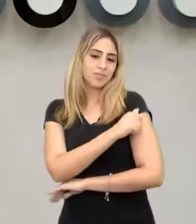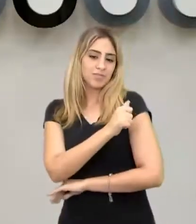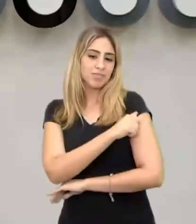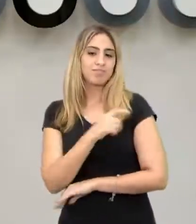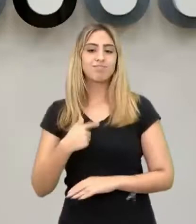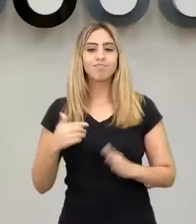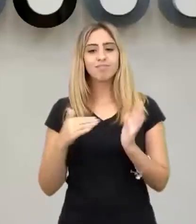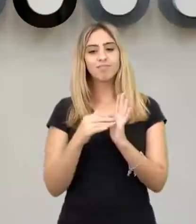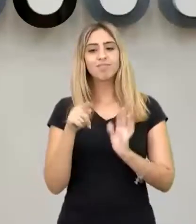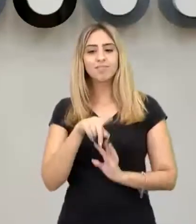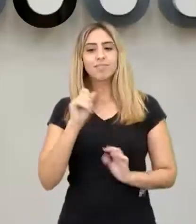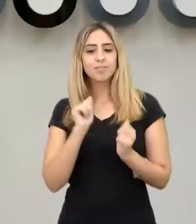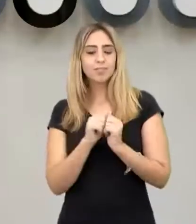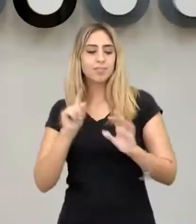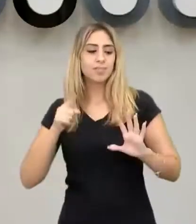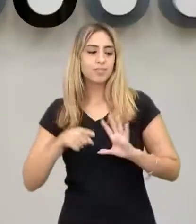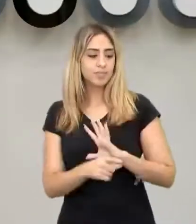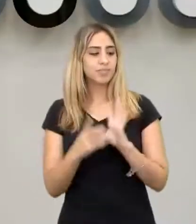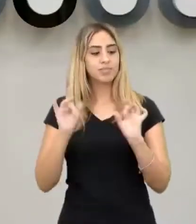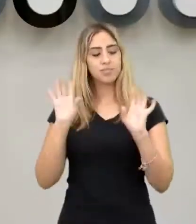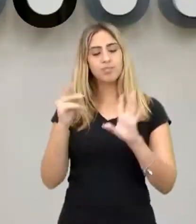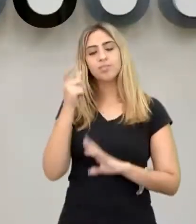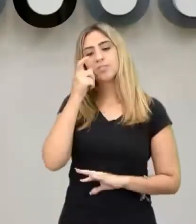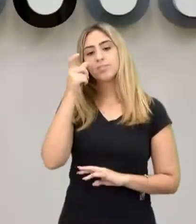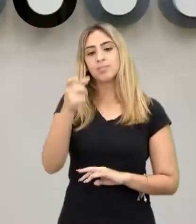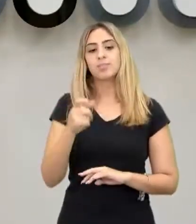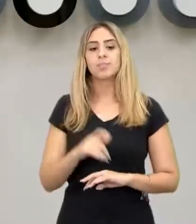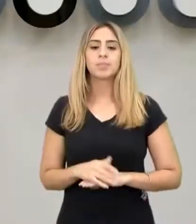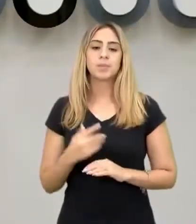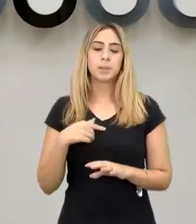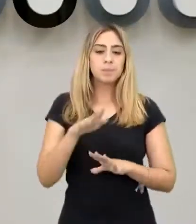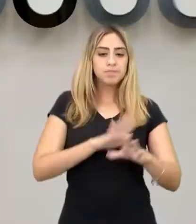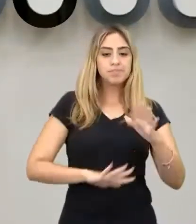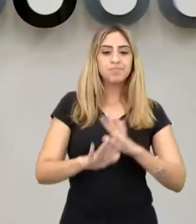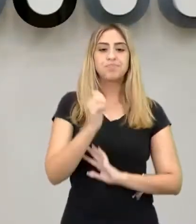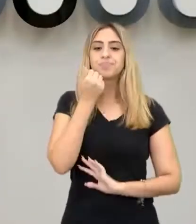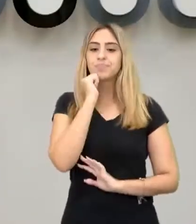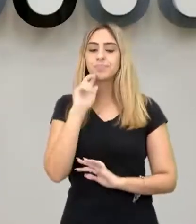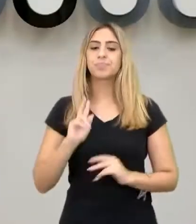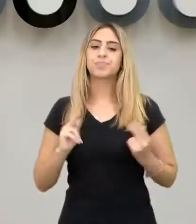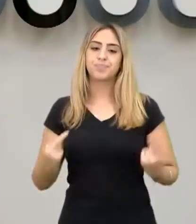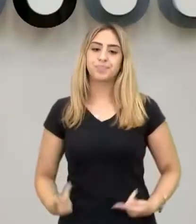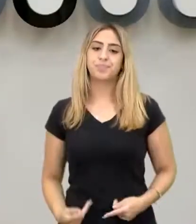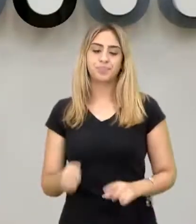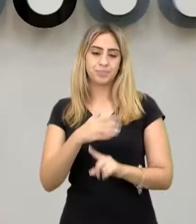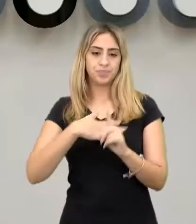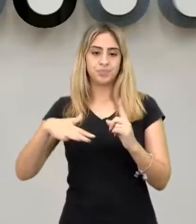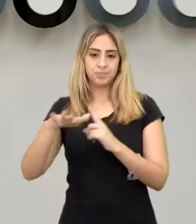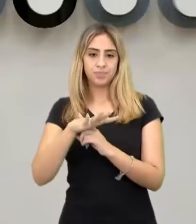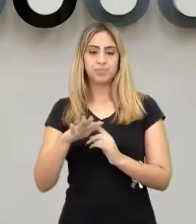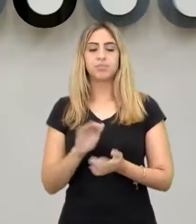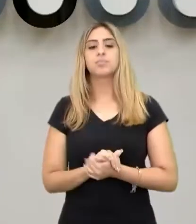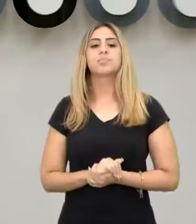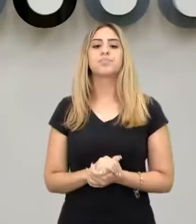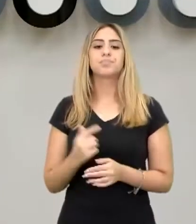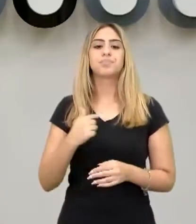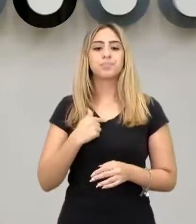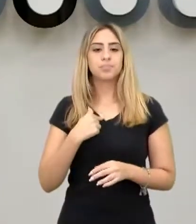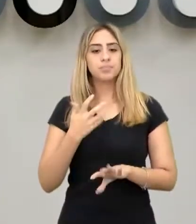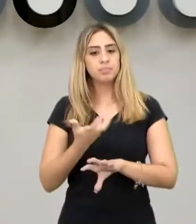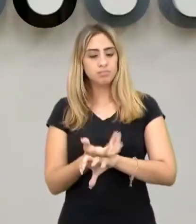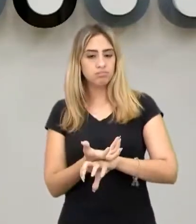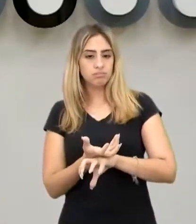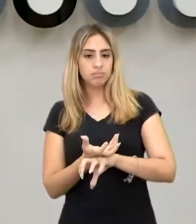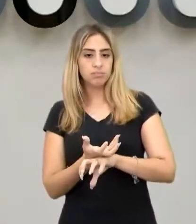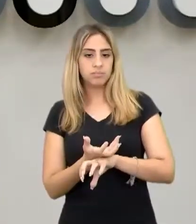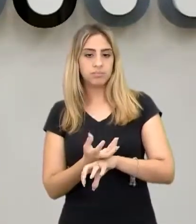estudantes, ainda mais com um aprofundamento tão interessante, né, da área das ciências humanas e sociais aplicadas. O meu